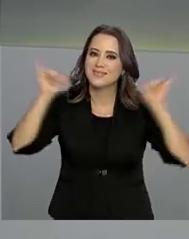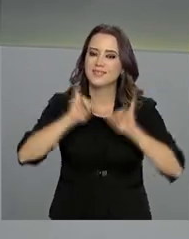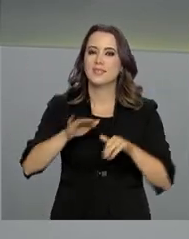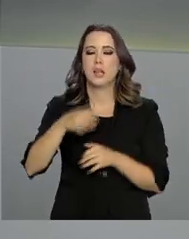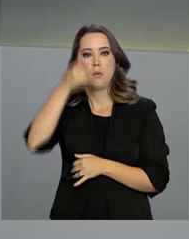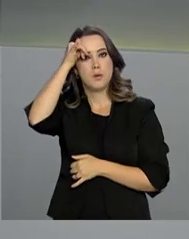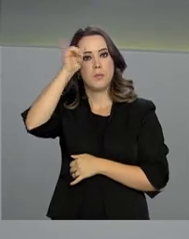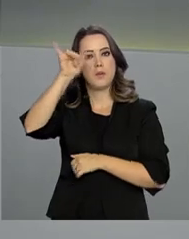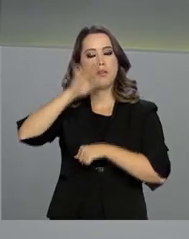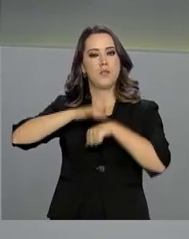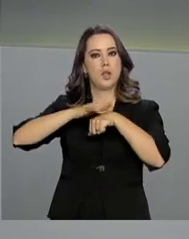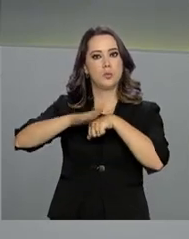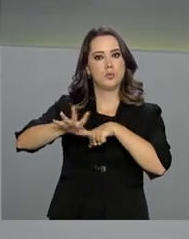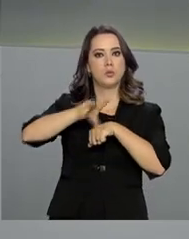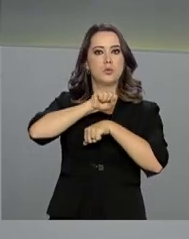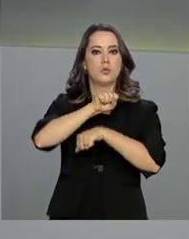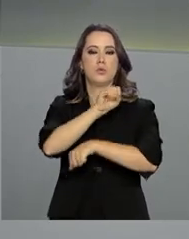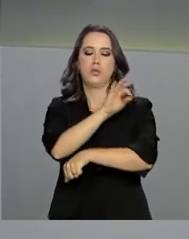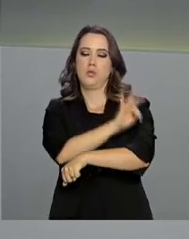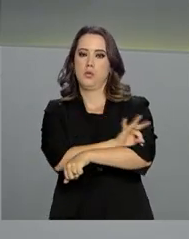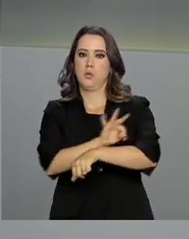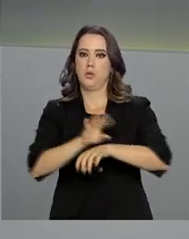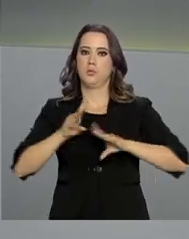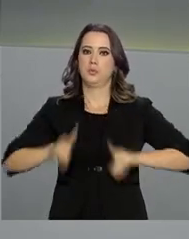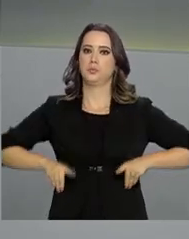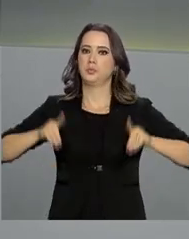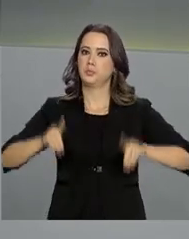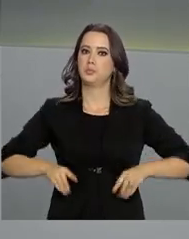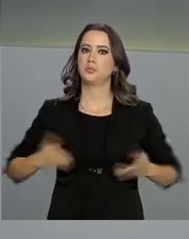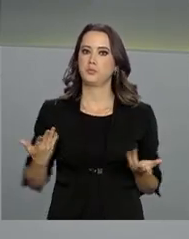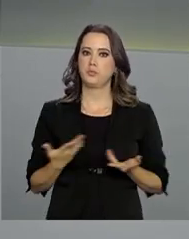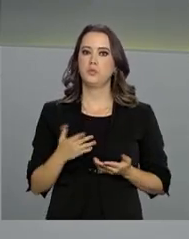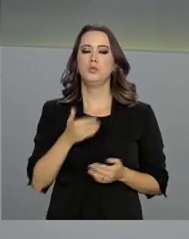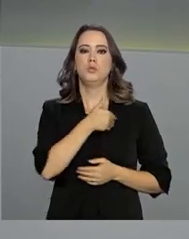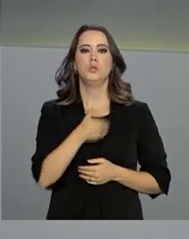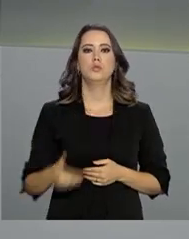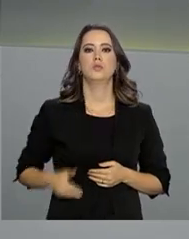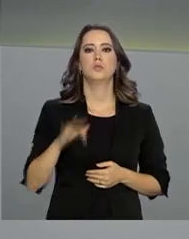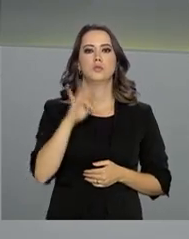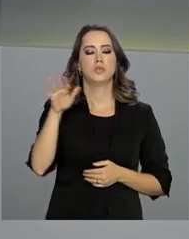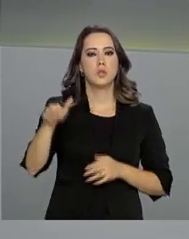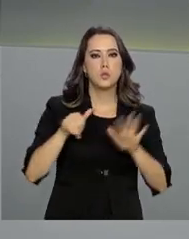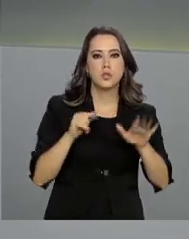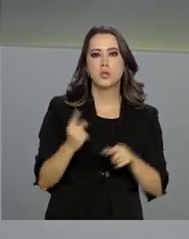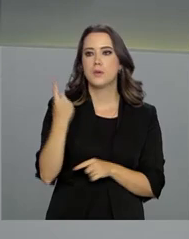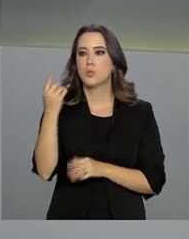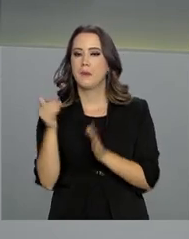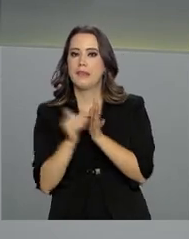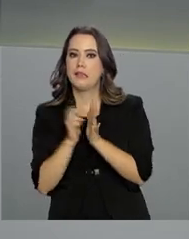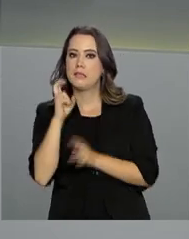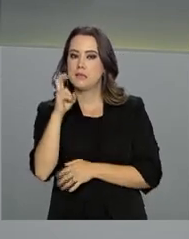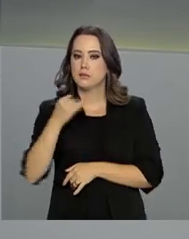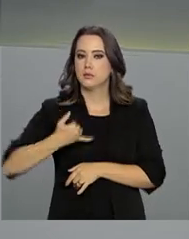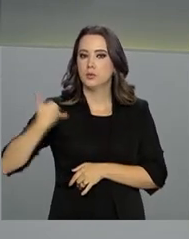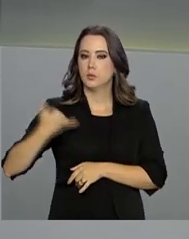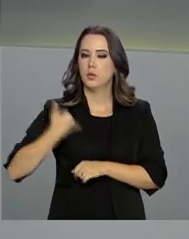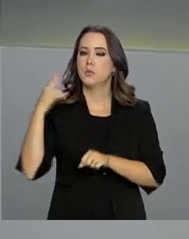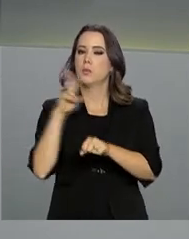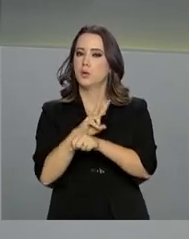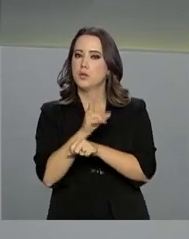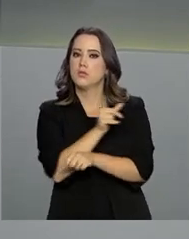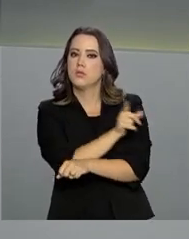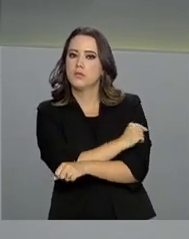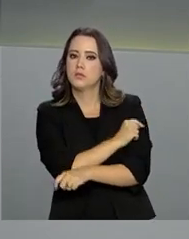infantil e sarampo o governo federal está convocando crianças de 1 a 5 anos para imunização quem tem mais